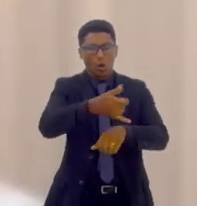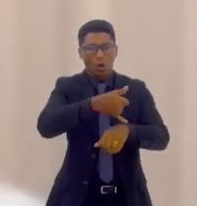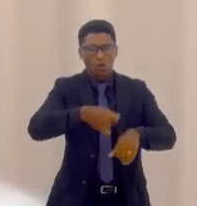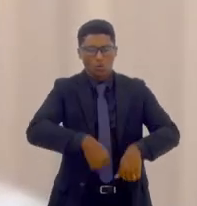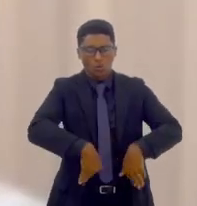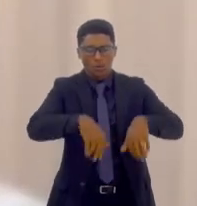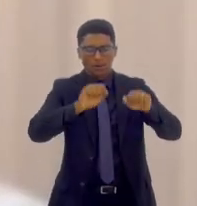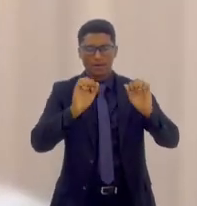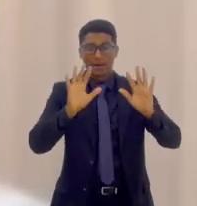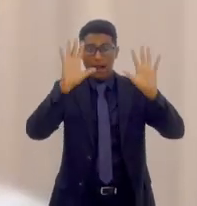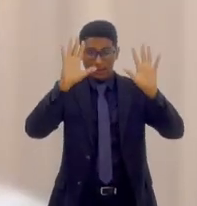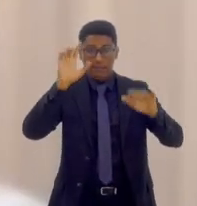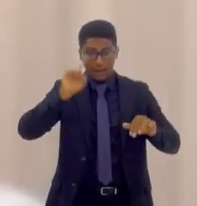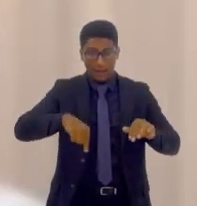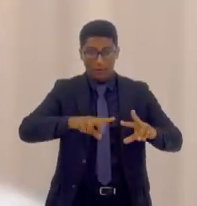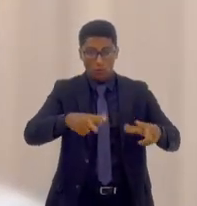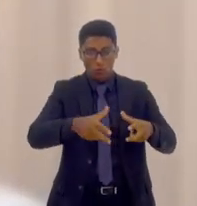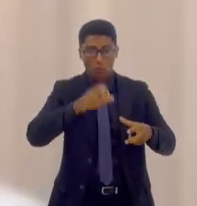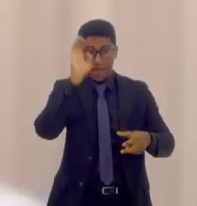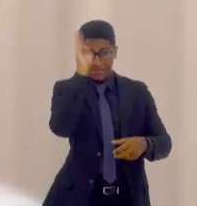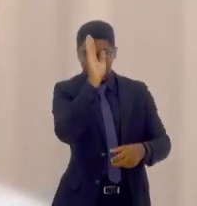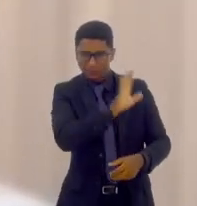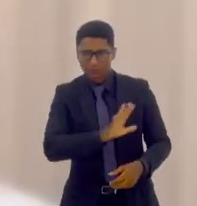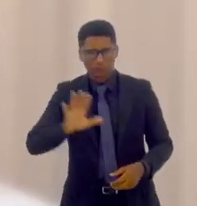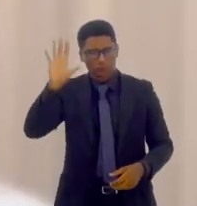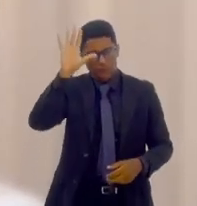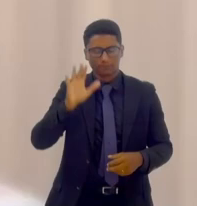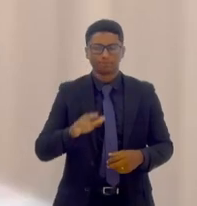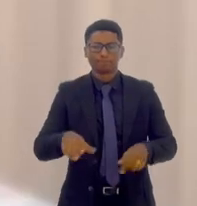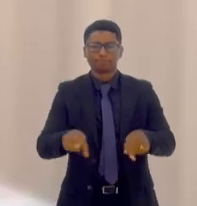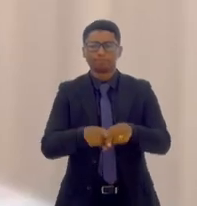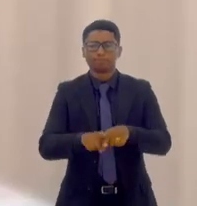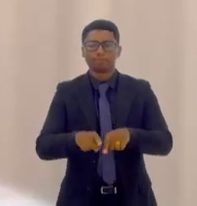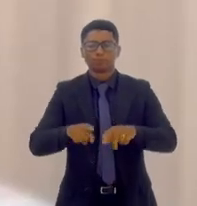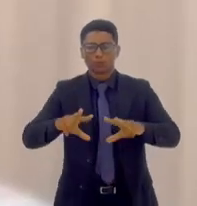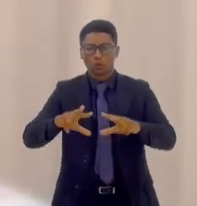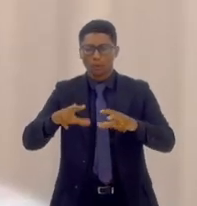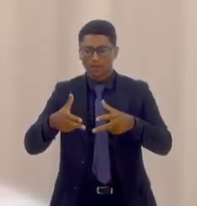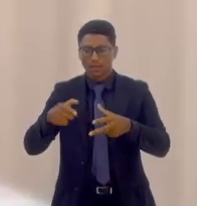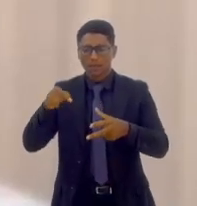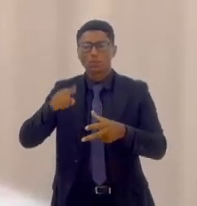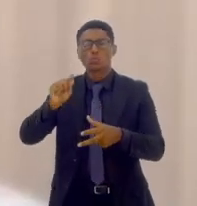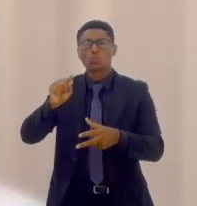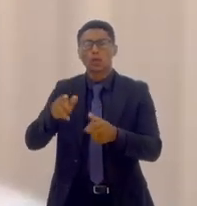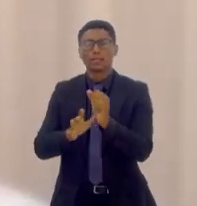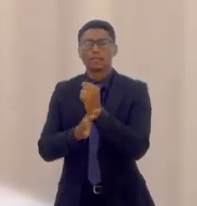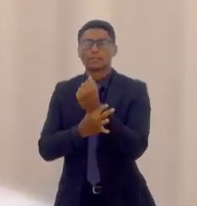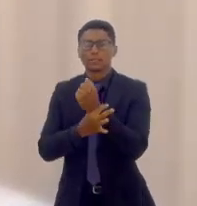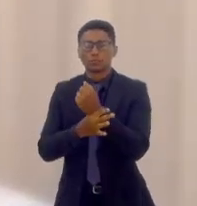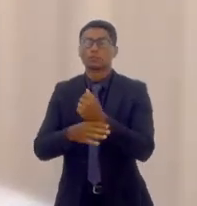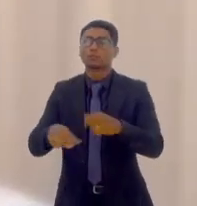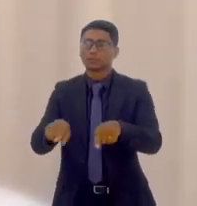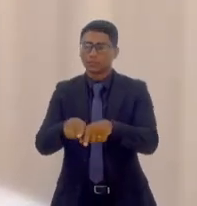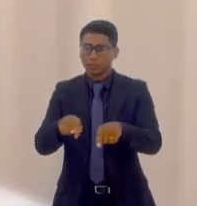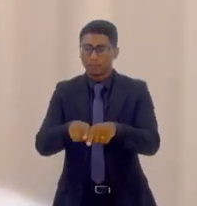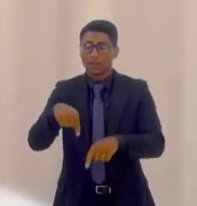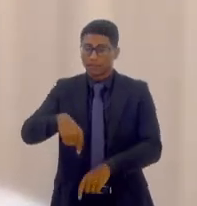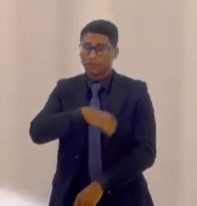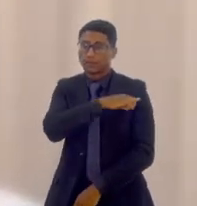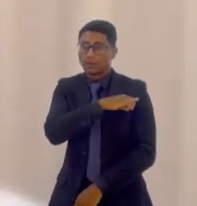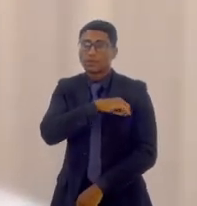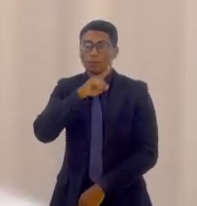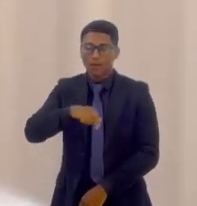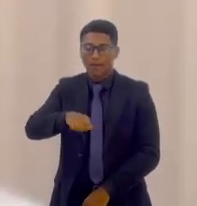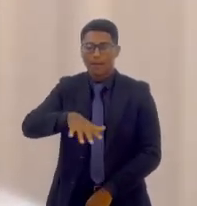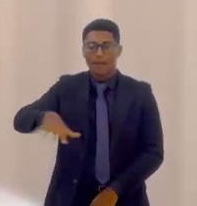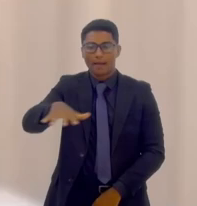Gás, que é um comitê nacional, o principal é o do Rio. Temos o Comitê de Seguros e Resseguros, que também é um comitê nacional. O Rio de Janeiro é